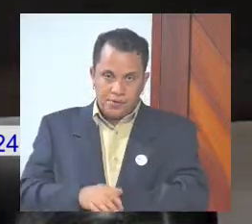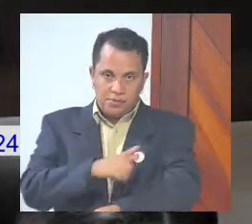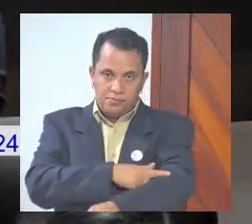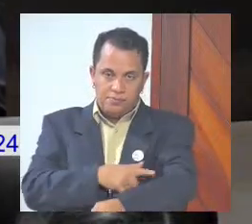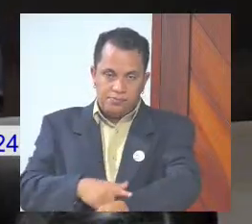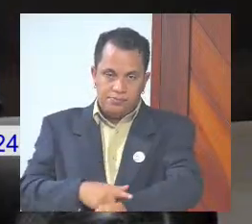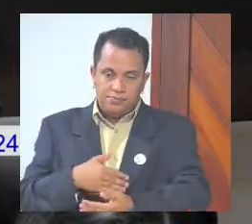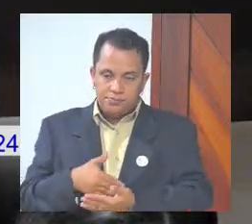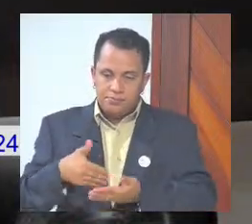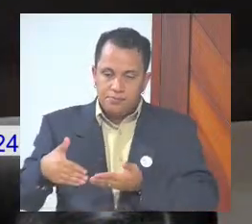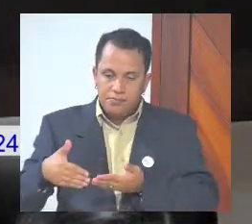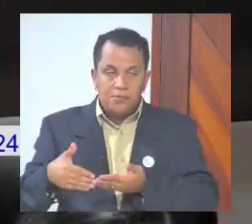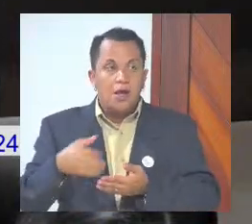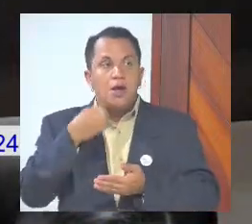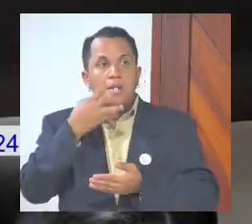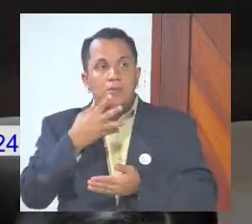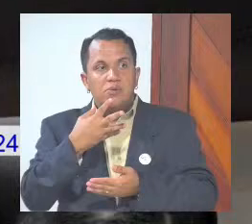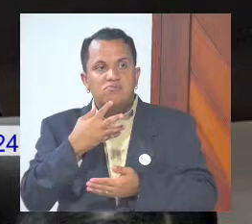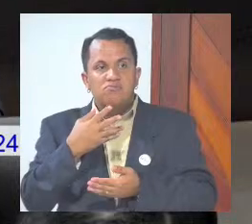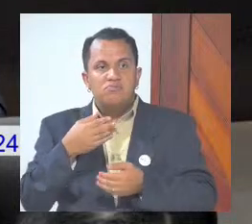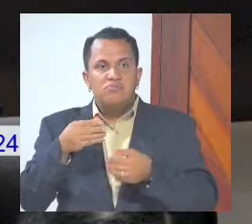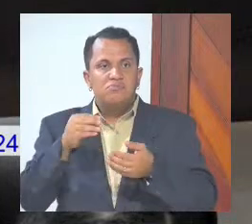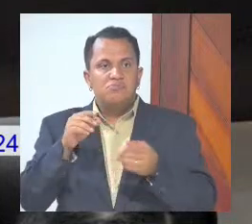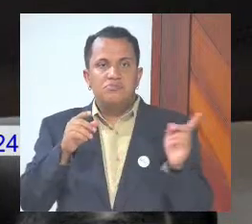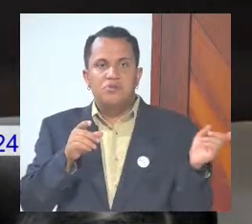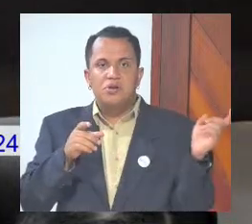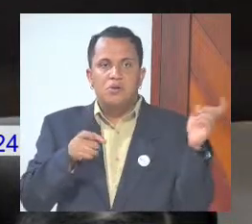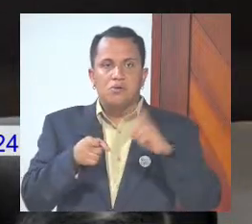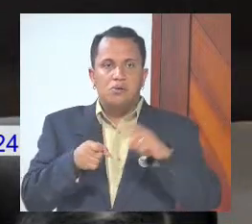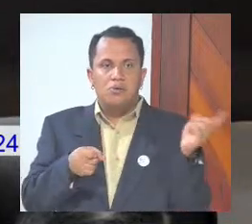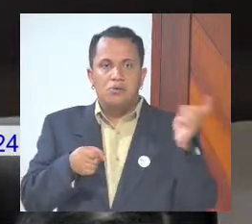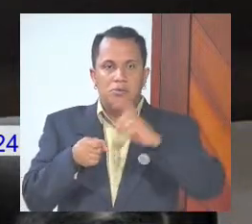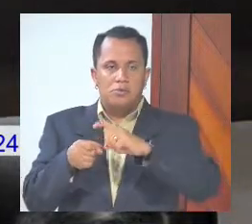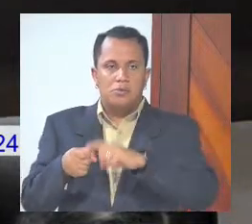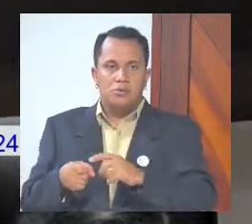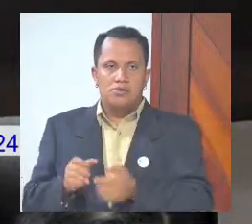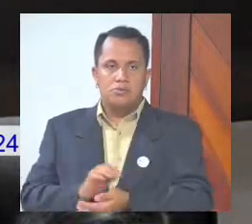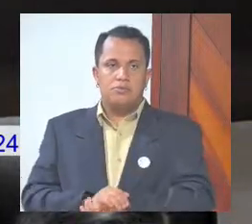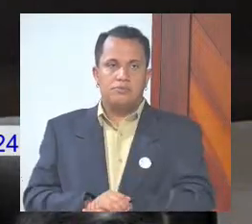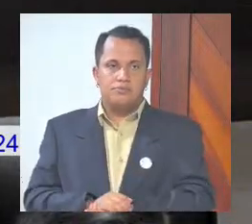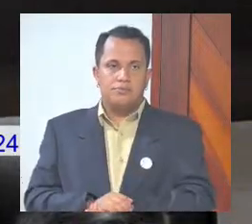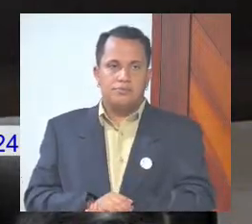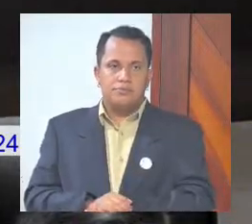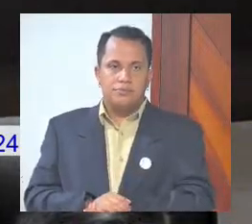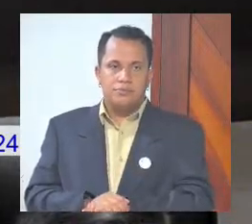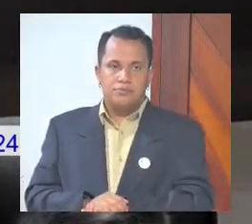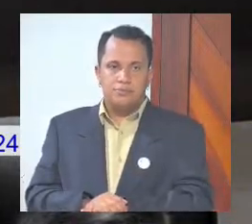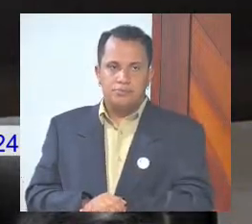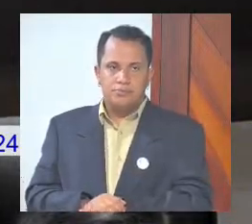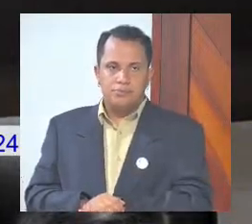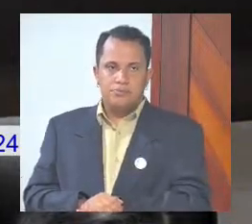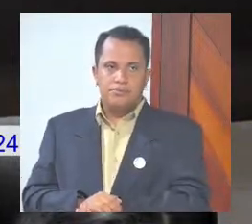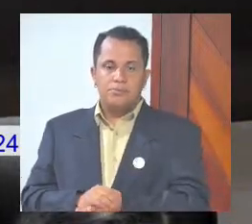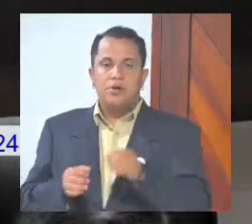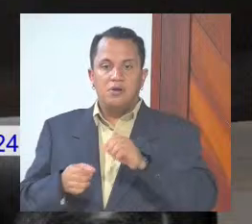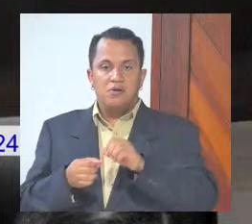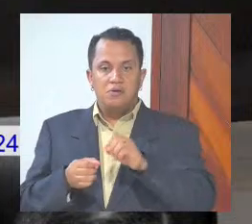de Pinheiro funcionando como deveria, eles nem estariam aqui. Então, assim,